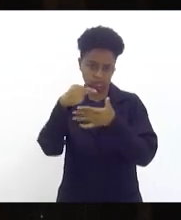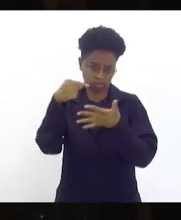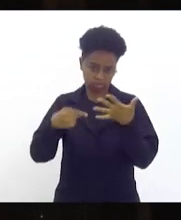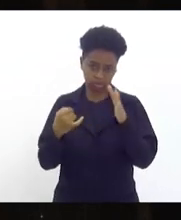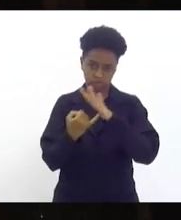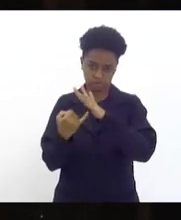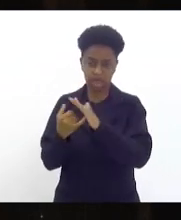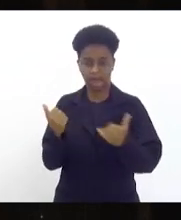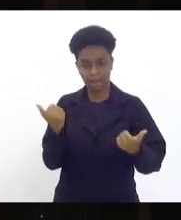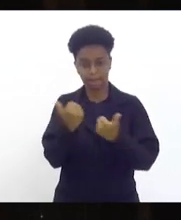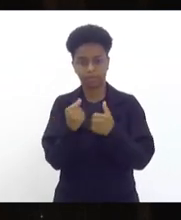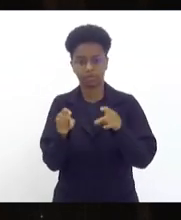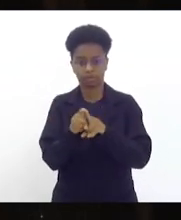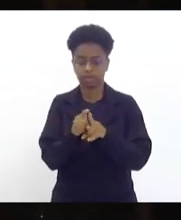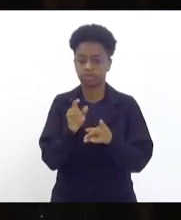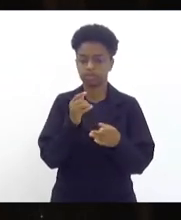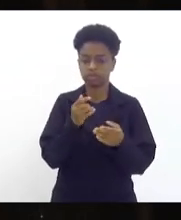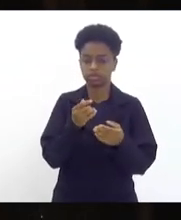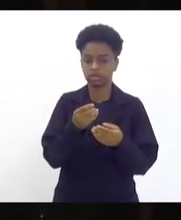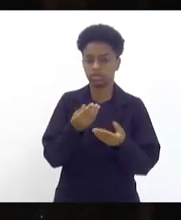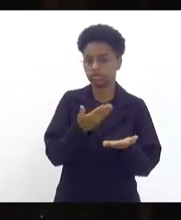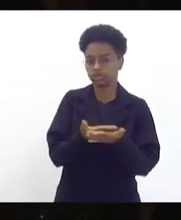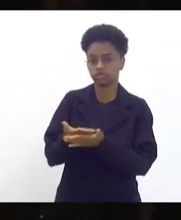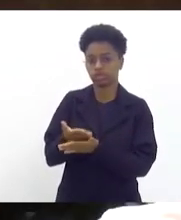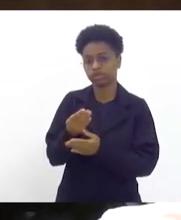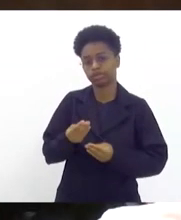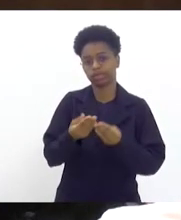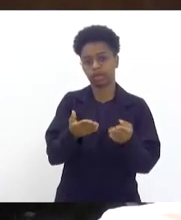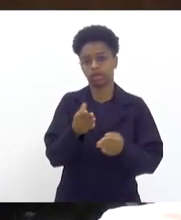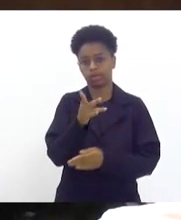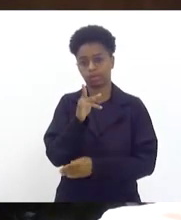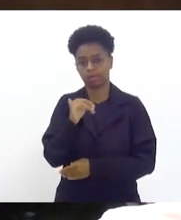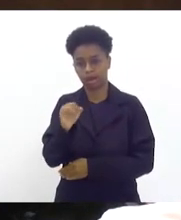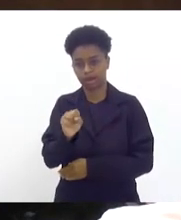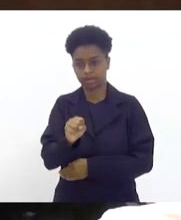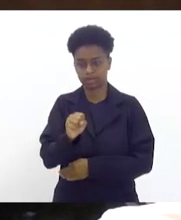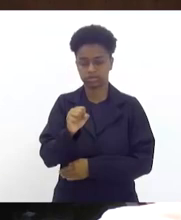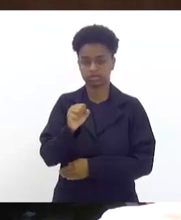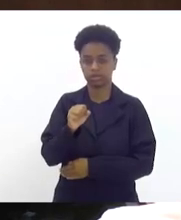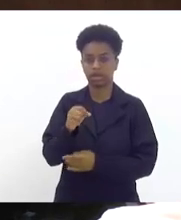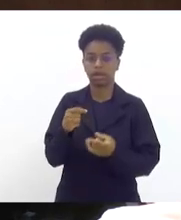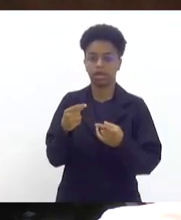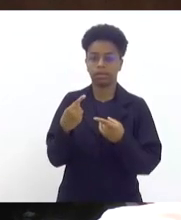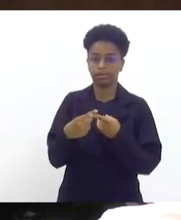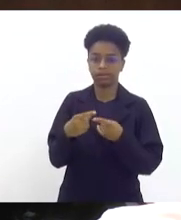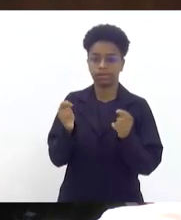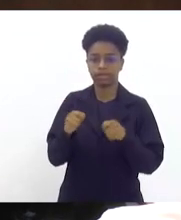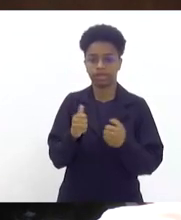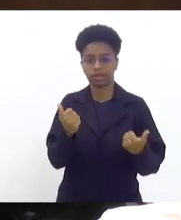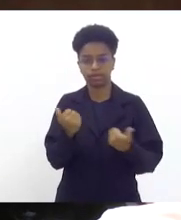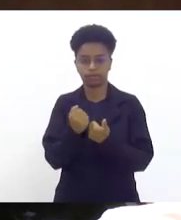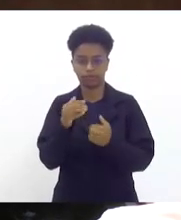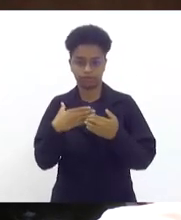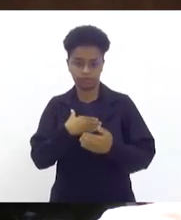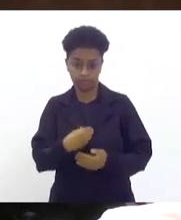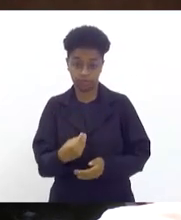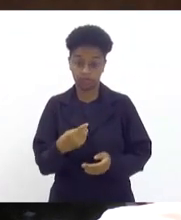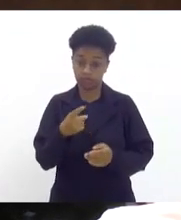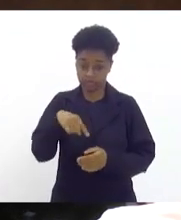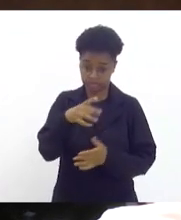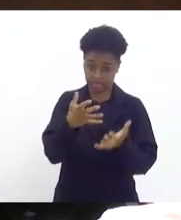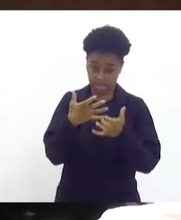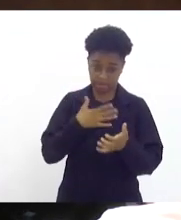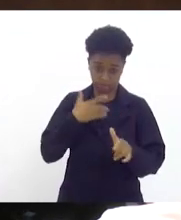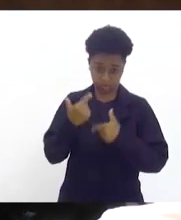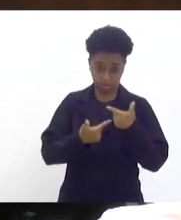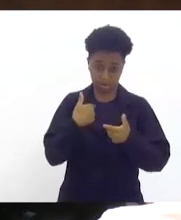para poder segurar os filhos e todos juntos não sou eu querem a mim o meu trabalho eu sinto com